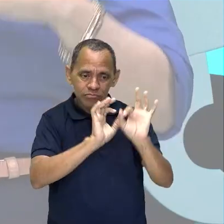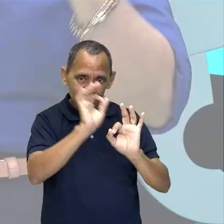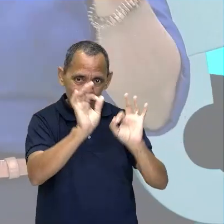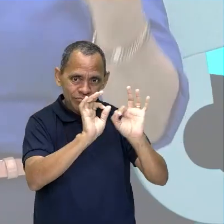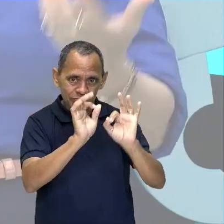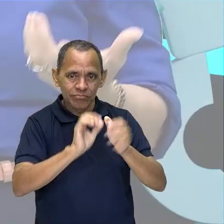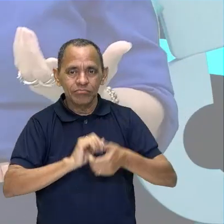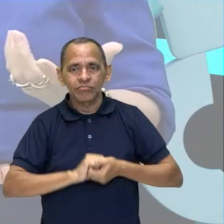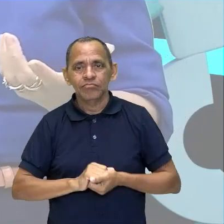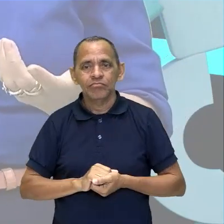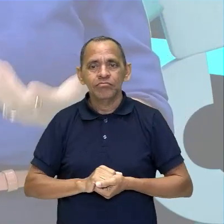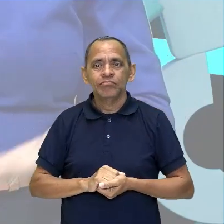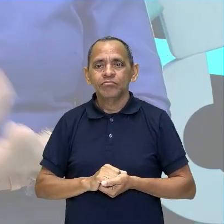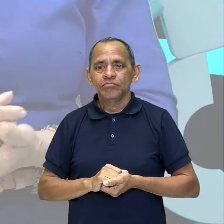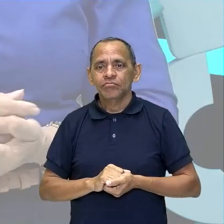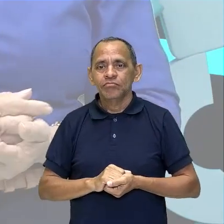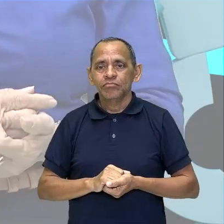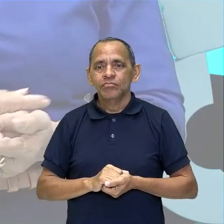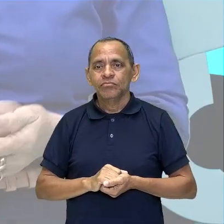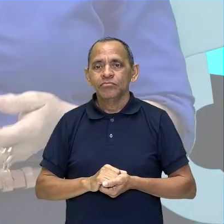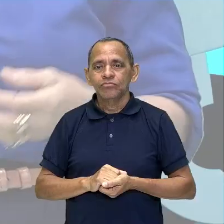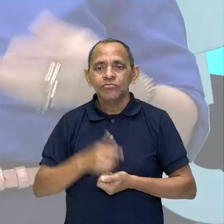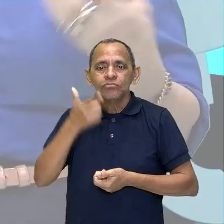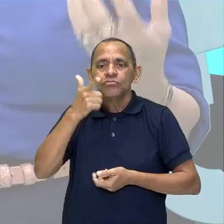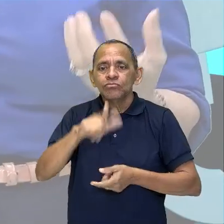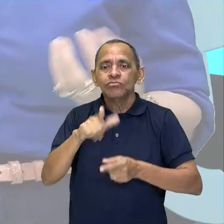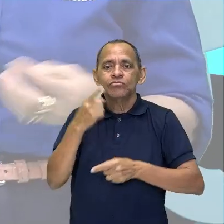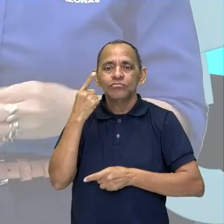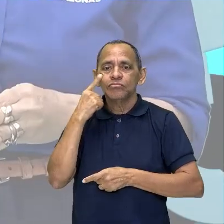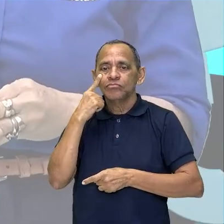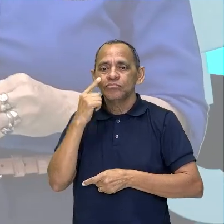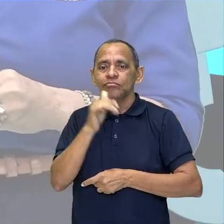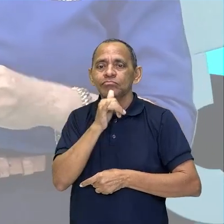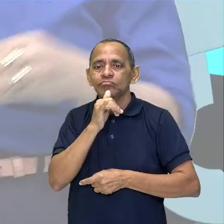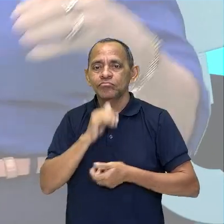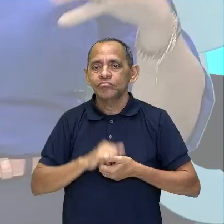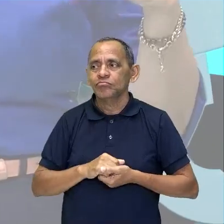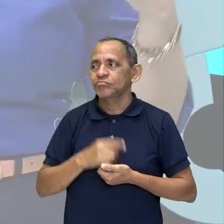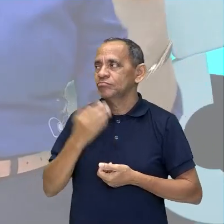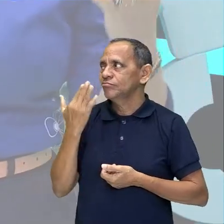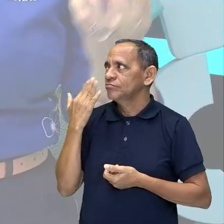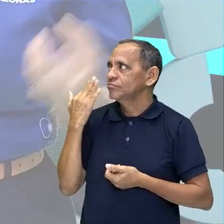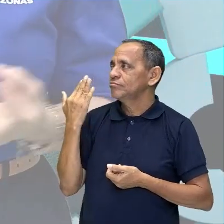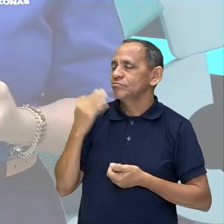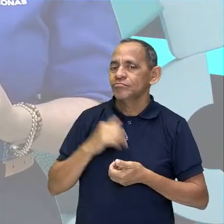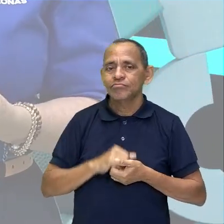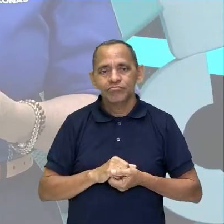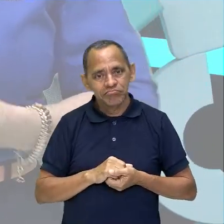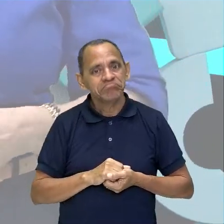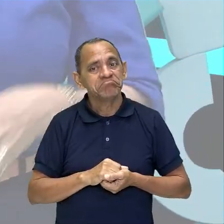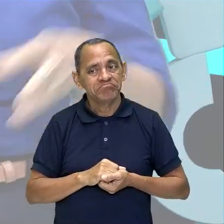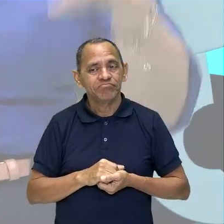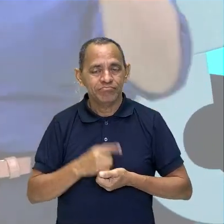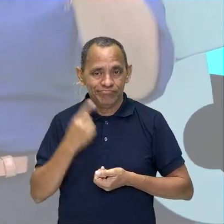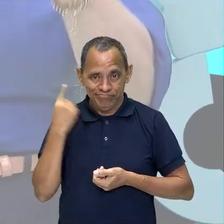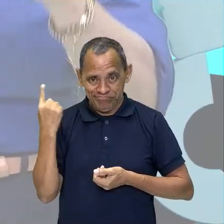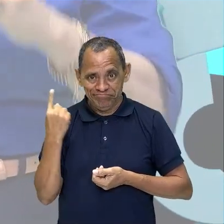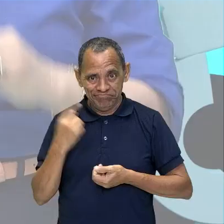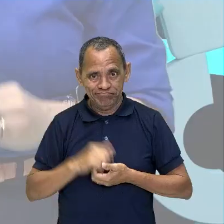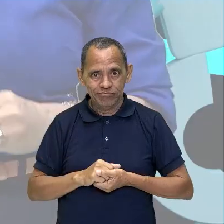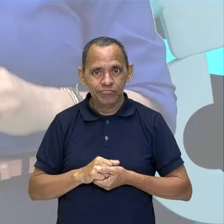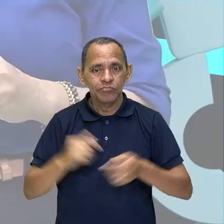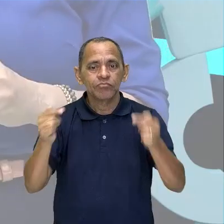aí vamos novamente observar os exemplos. Então, você tem esses elementos combinados